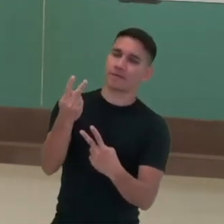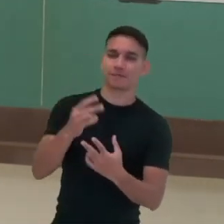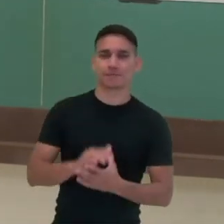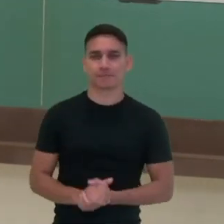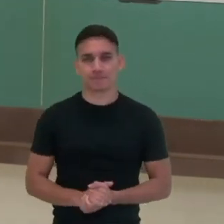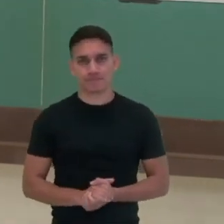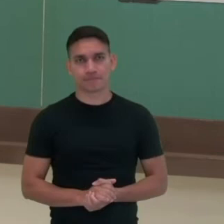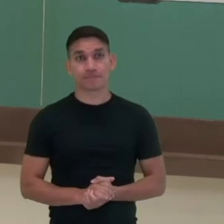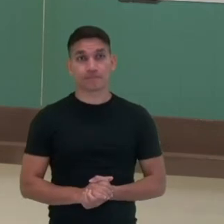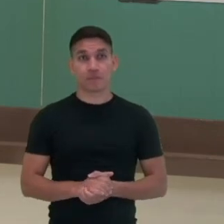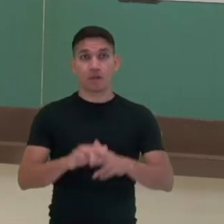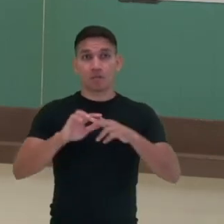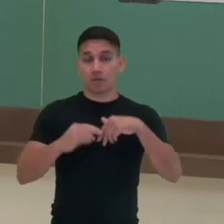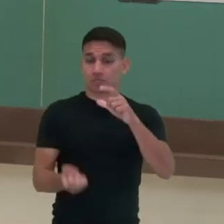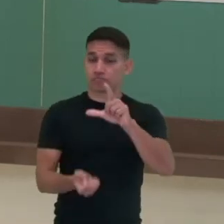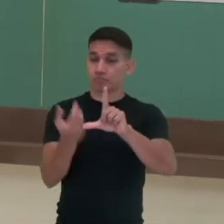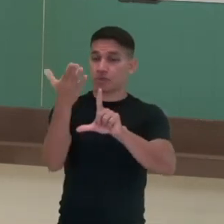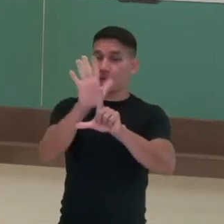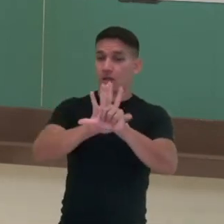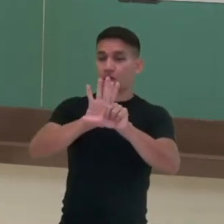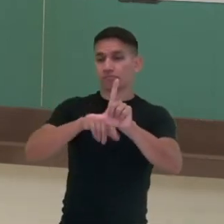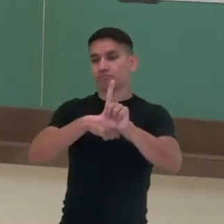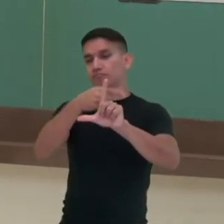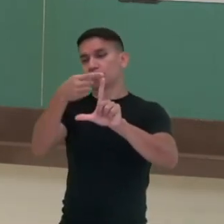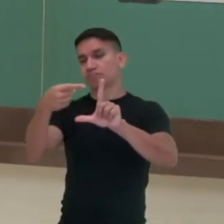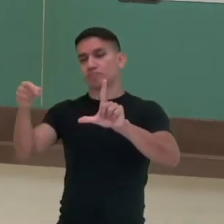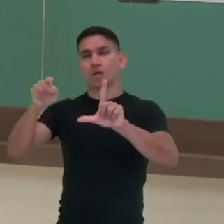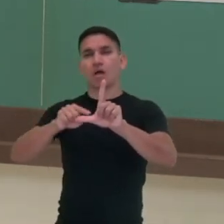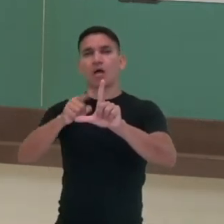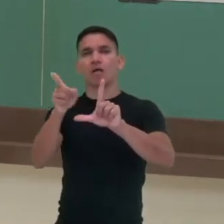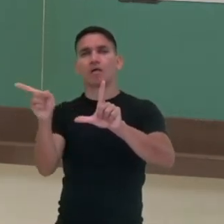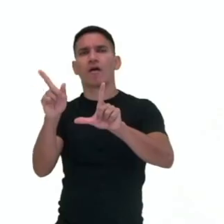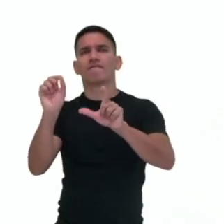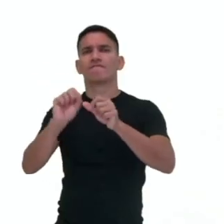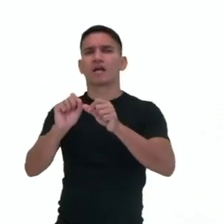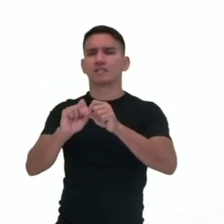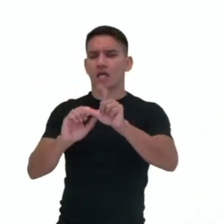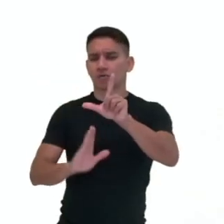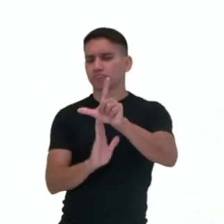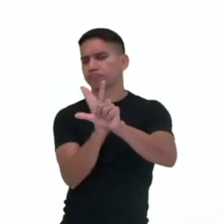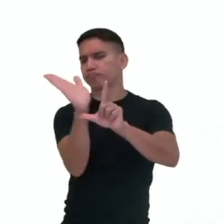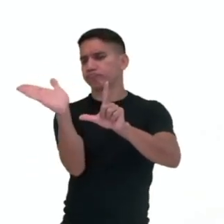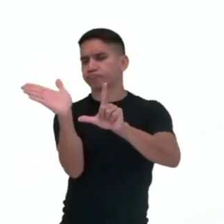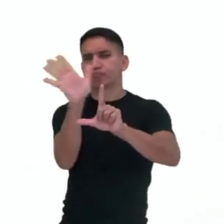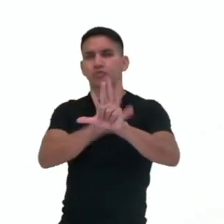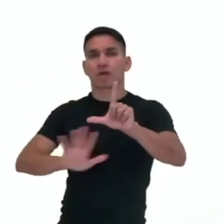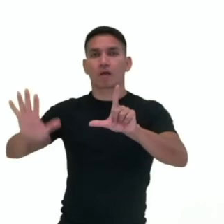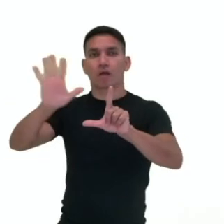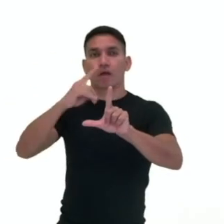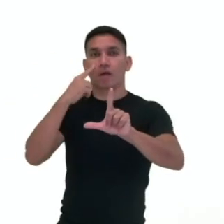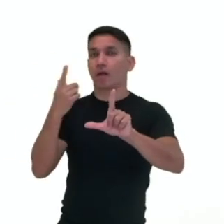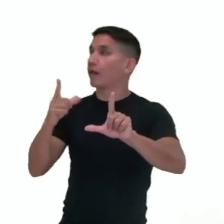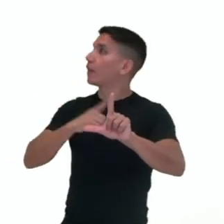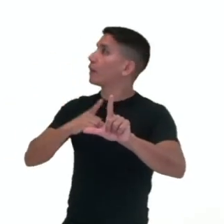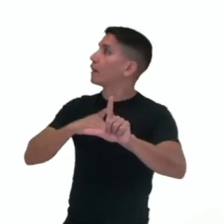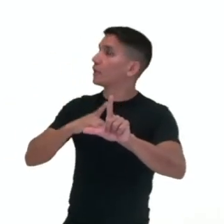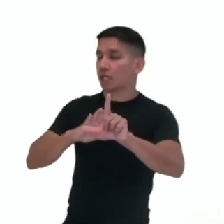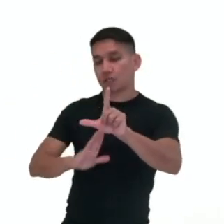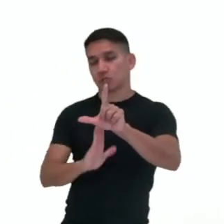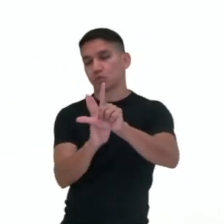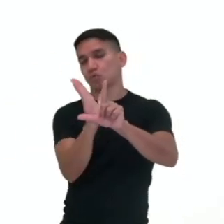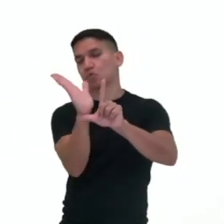Construída a nossa tabela, jogamos esses valores e fazemos a construção no plano cartesiano. E aqui temos a nossa